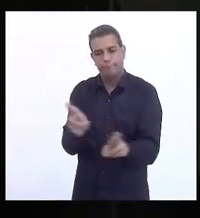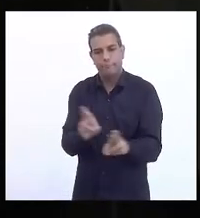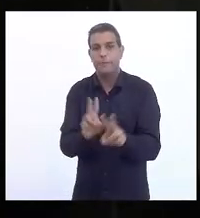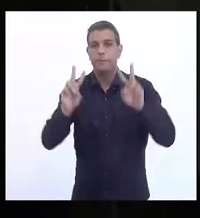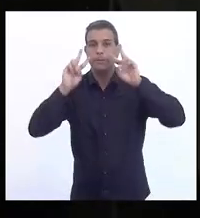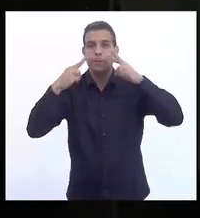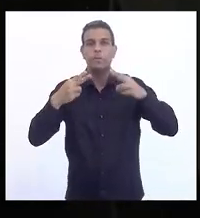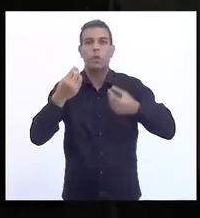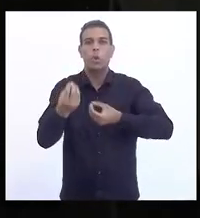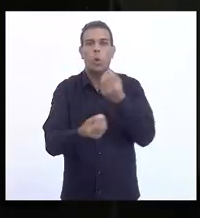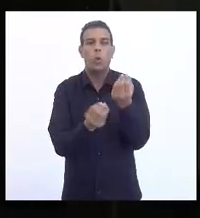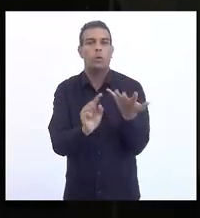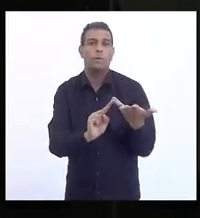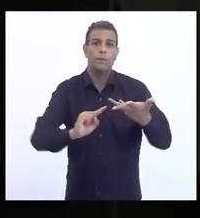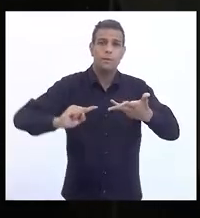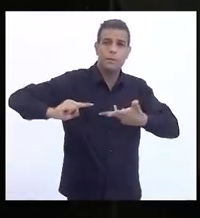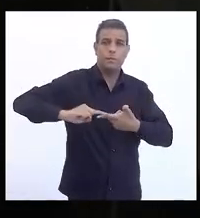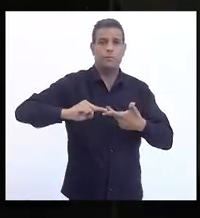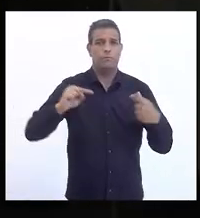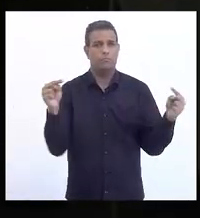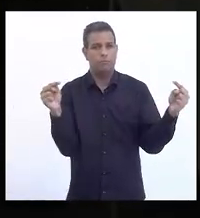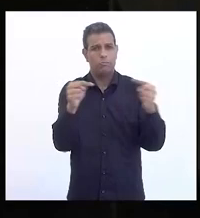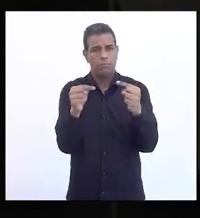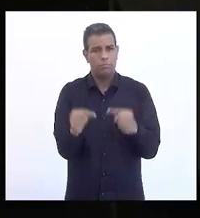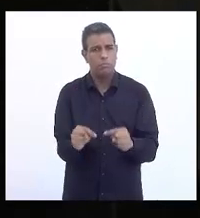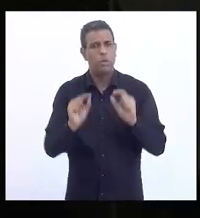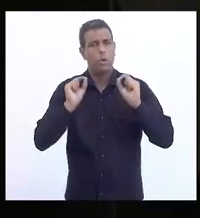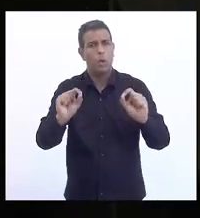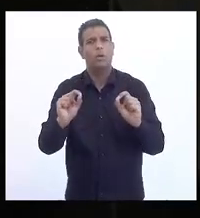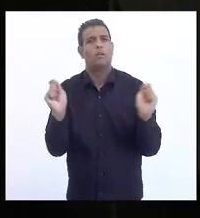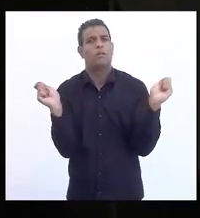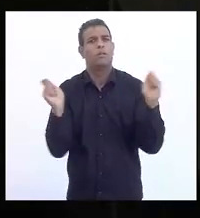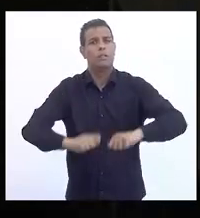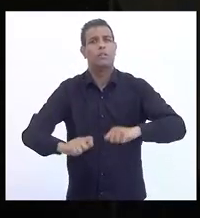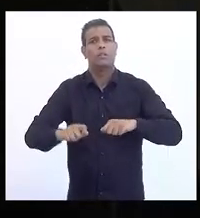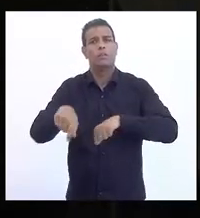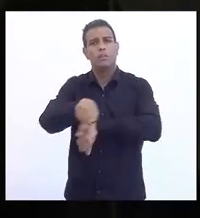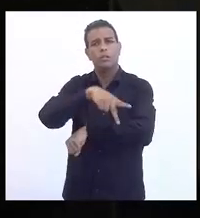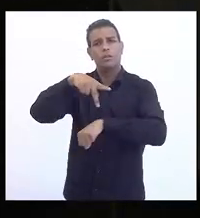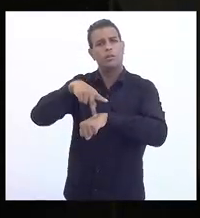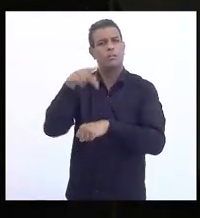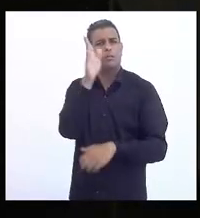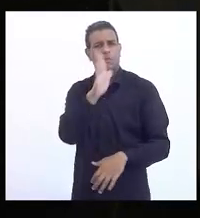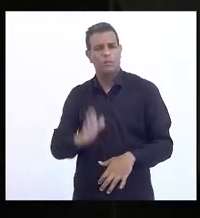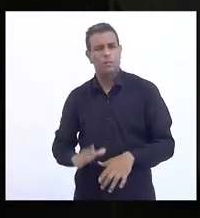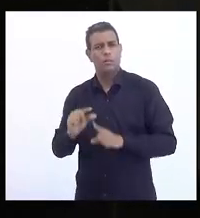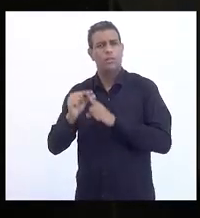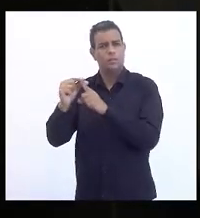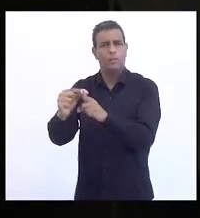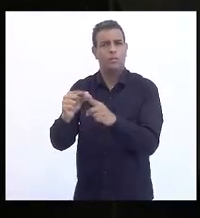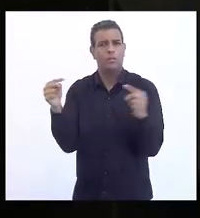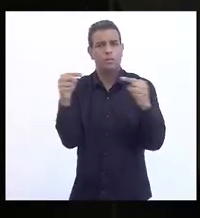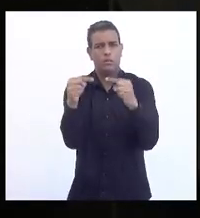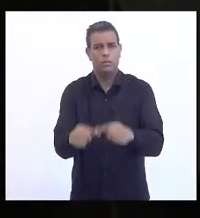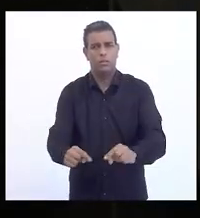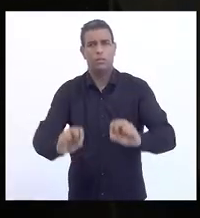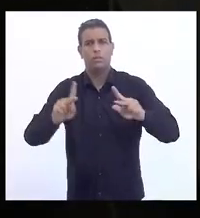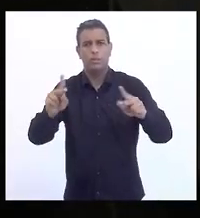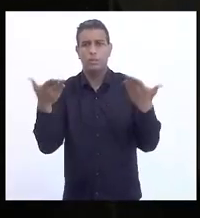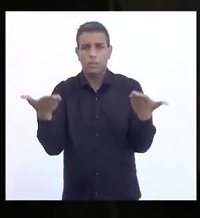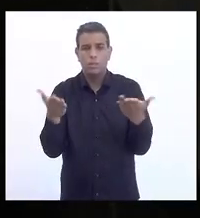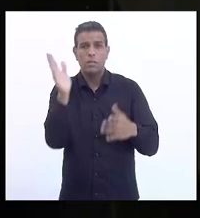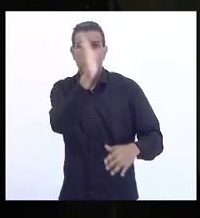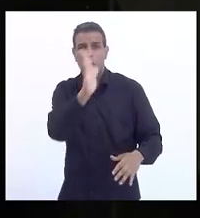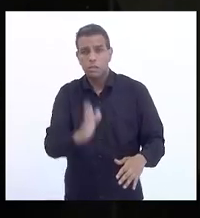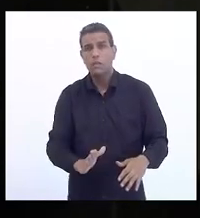tem que parar de tratar os Estados como se fosse o FMI tratando os países da periferia do capitalismo. Ao contrário, o Brasil tem que